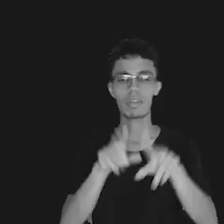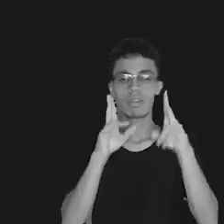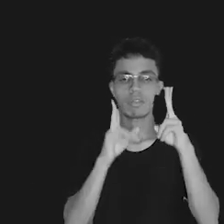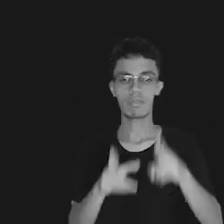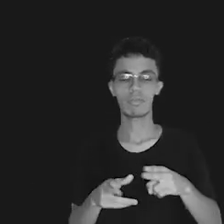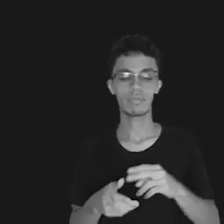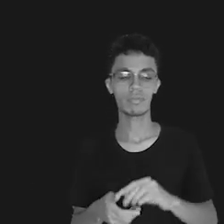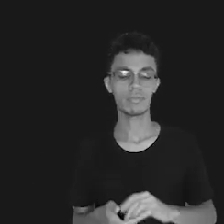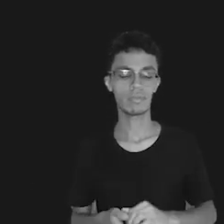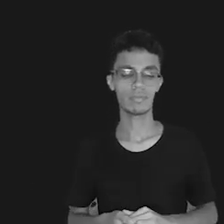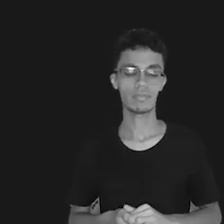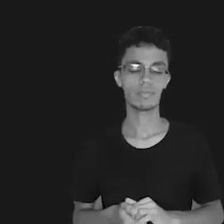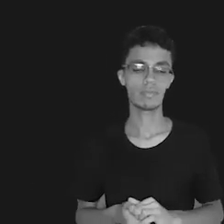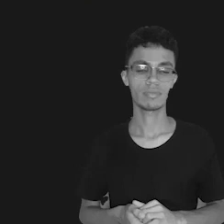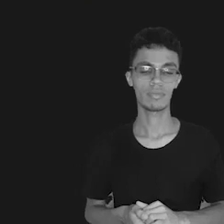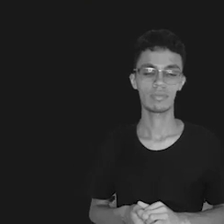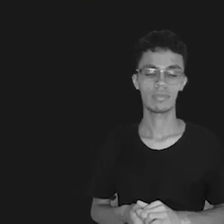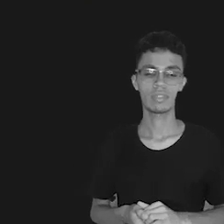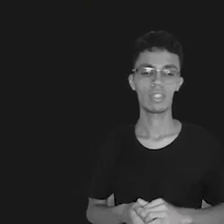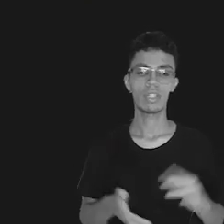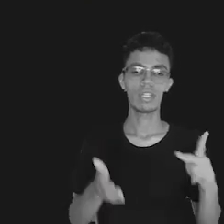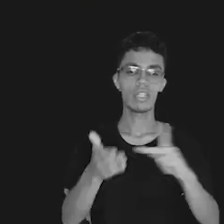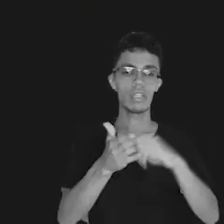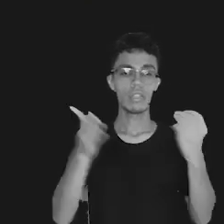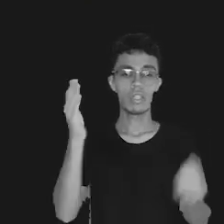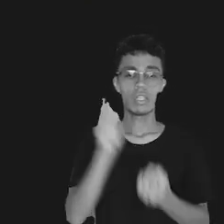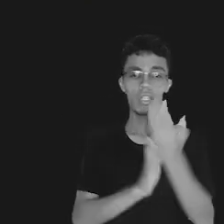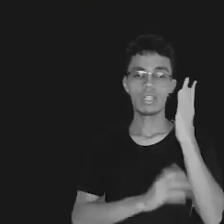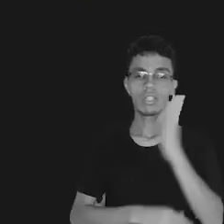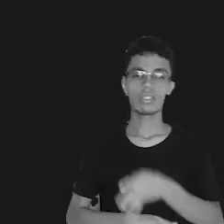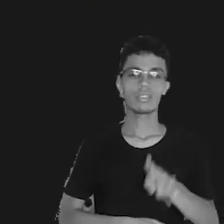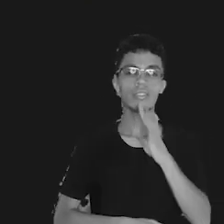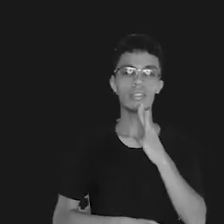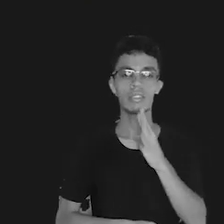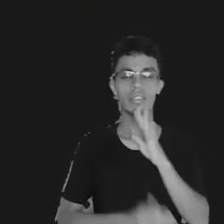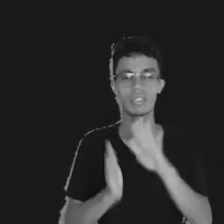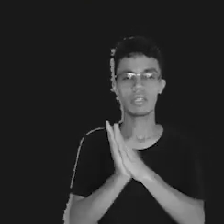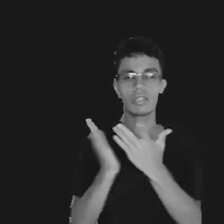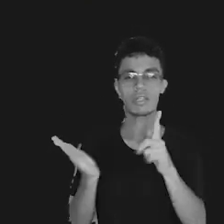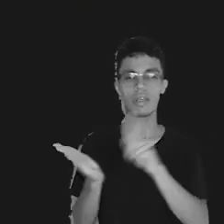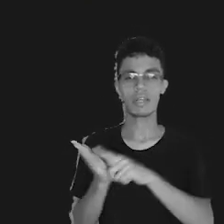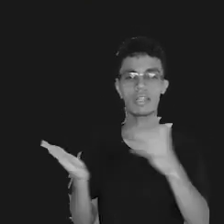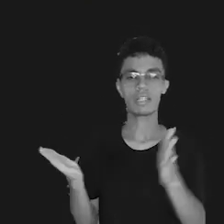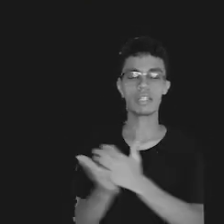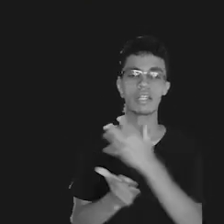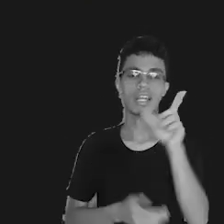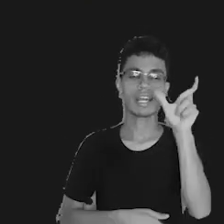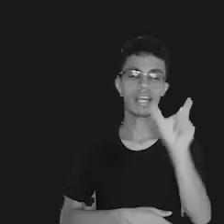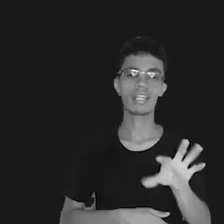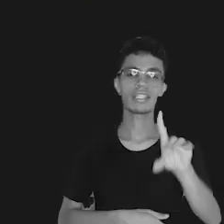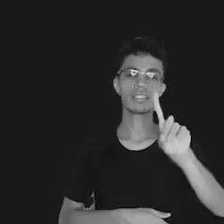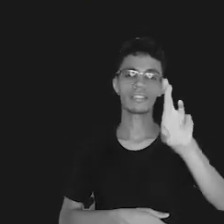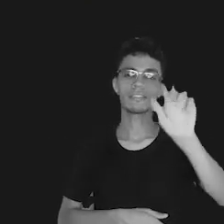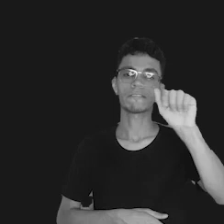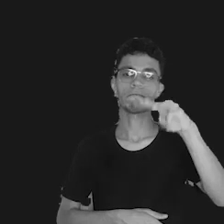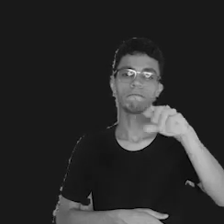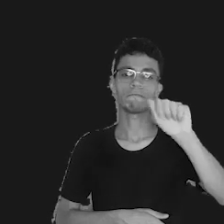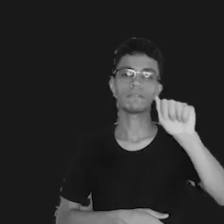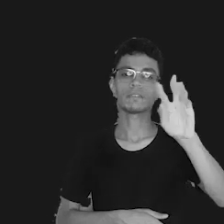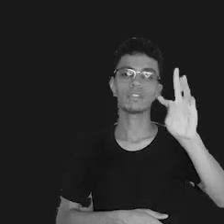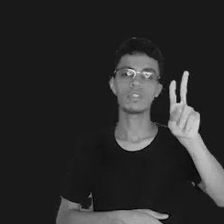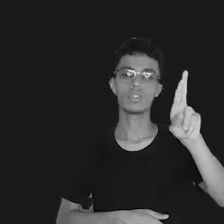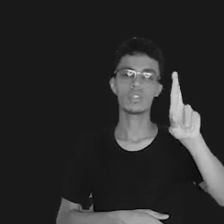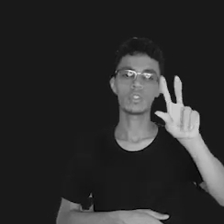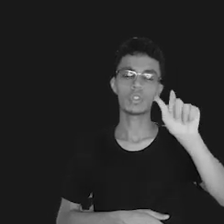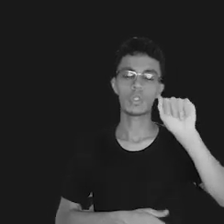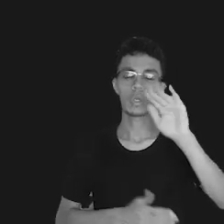honra. Para mim, além da poetisa que eu já conhecia, de livros de poemas, agora uma dramaturga que eu vou querer investigar, querer estudar